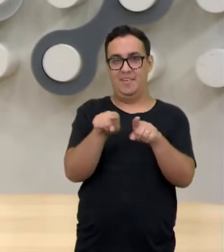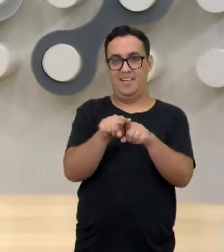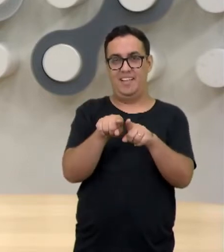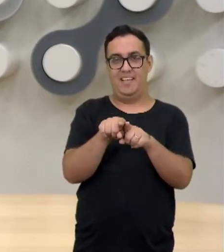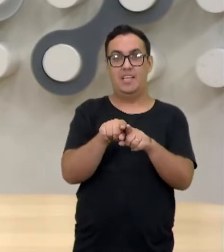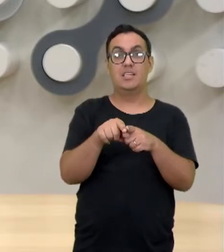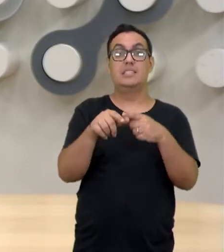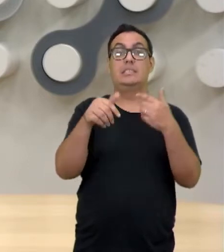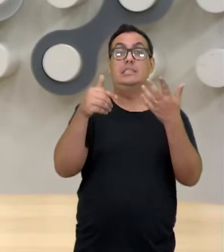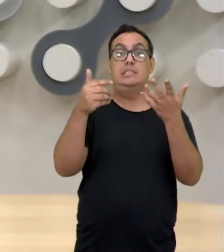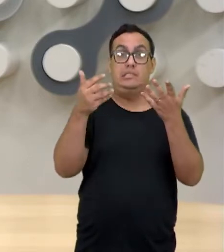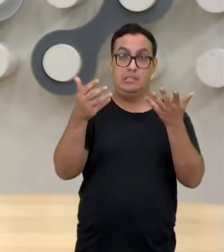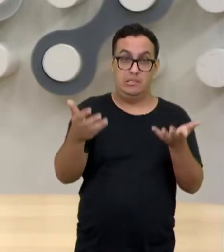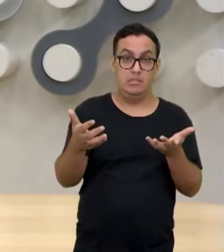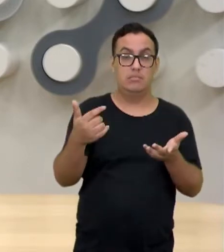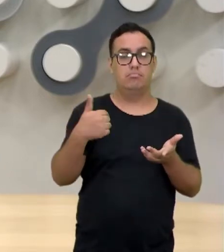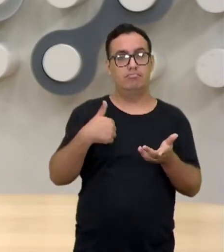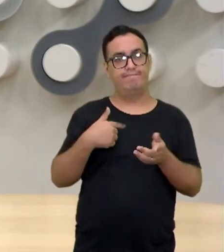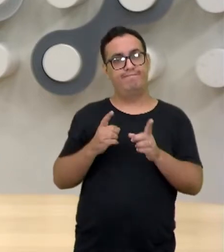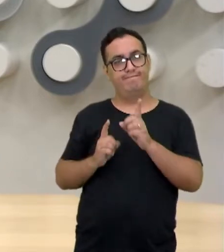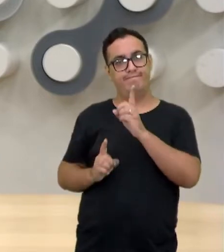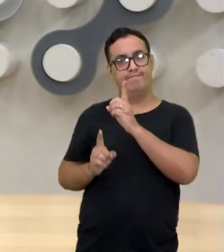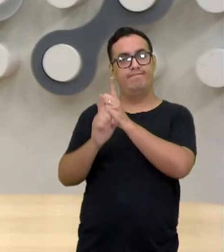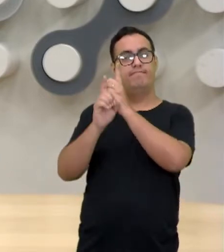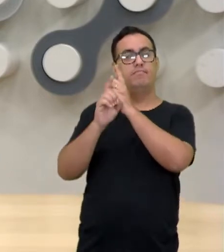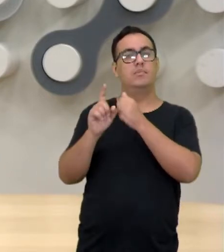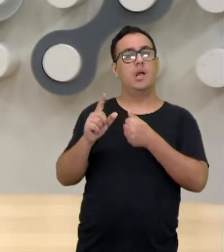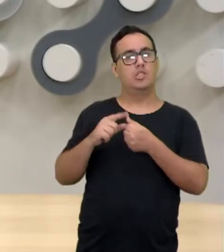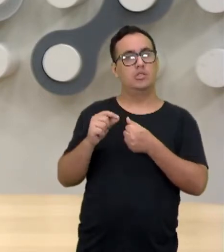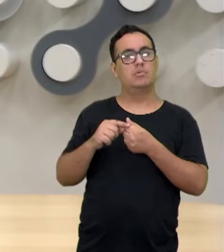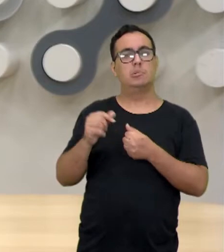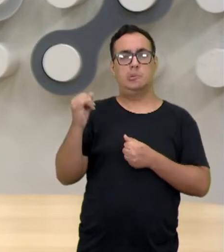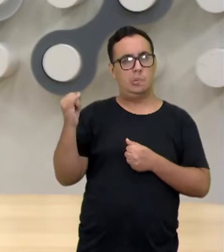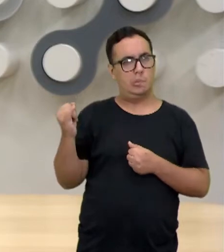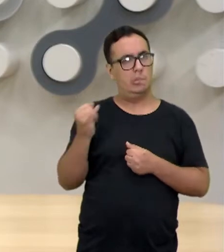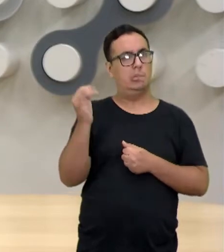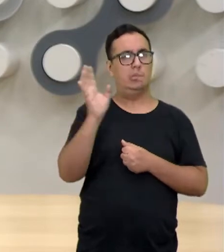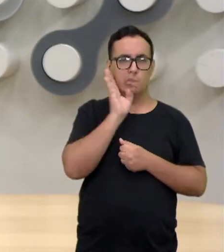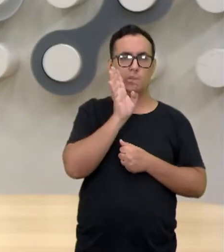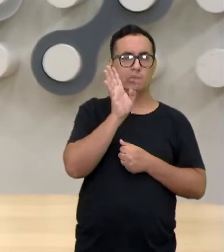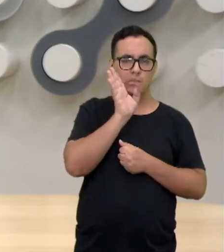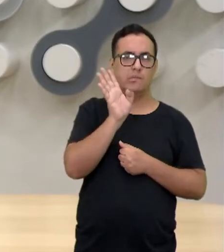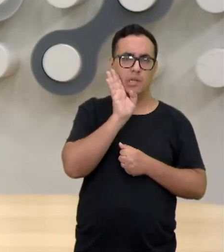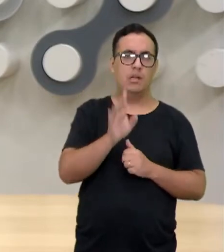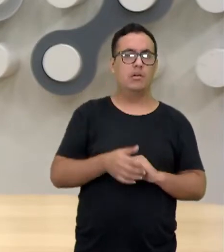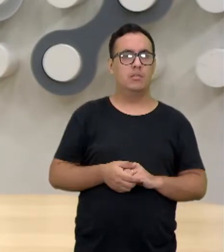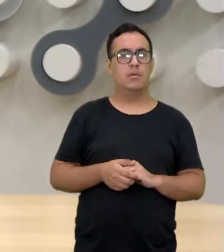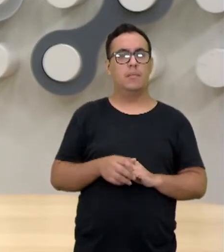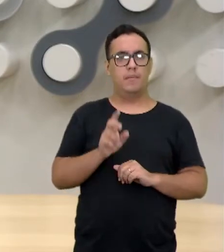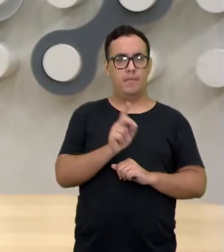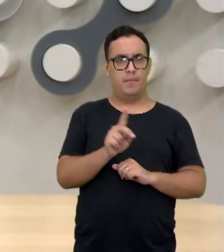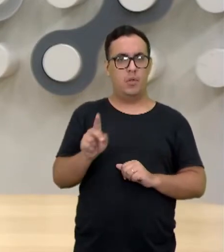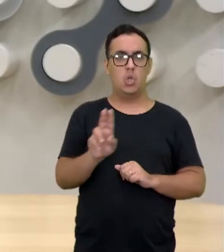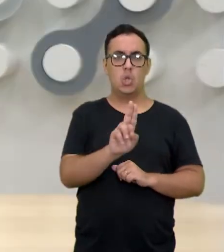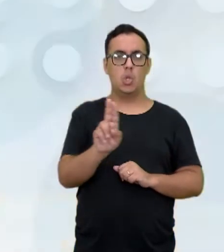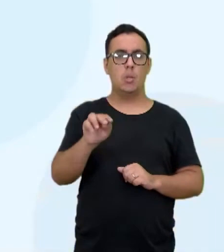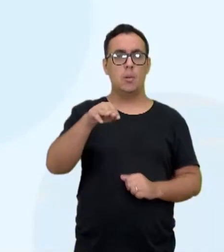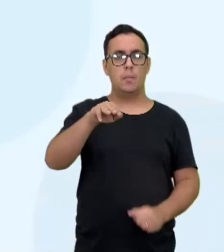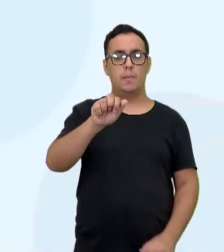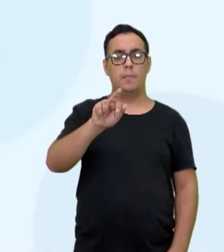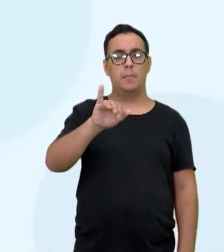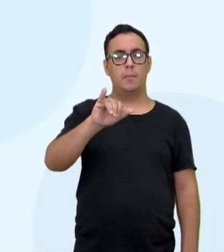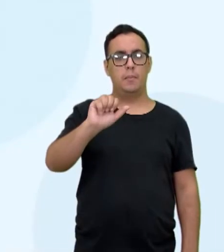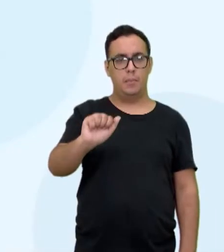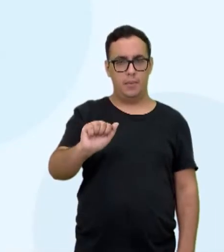aí eu me deparei aqui com um artigo super interessante de uma professora chamada Maria